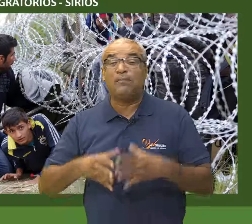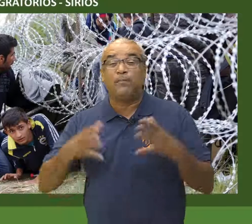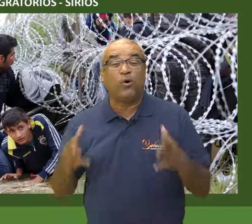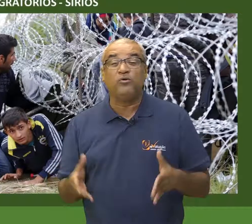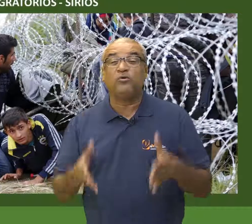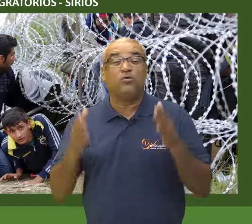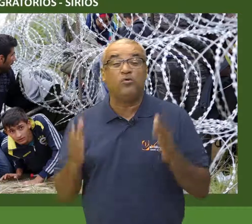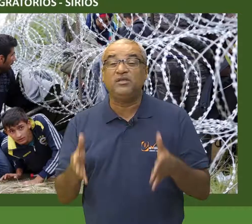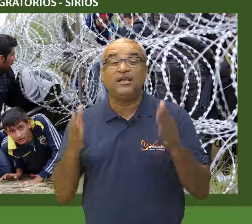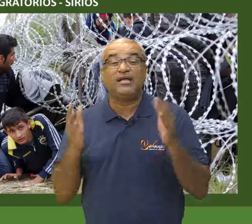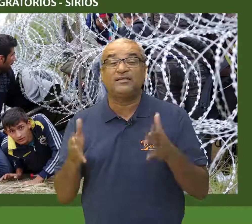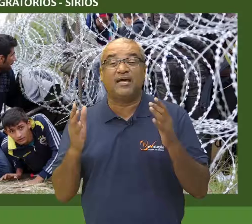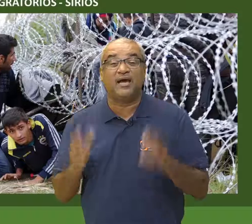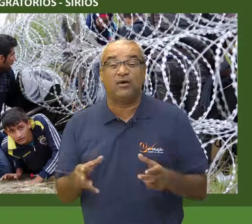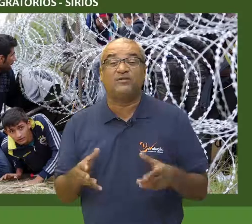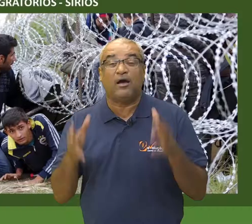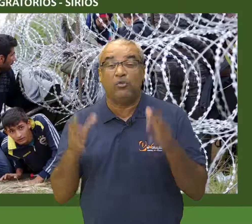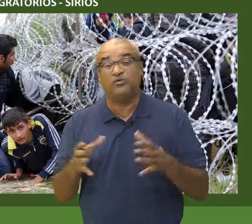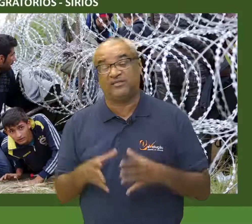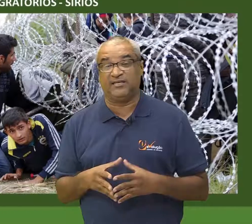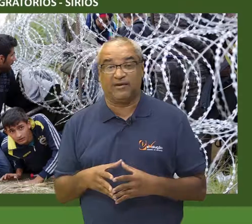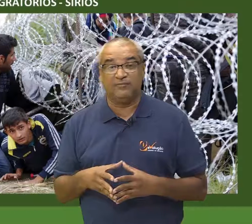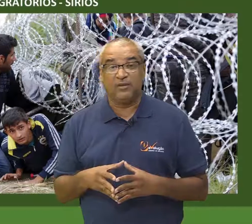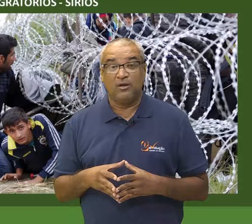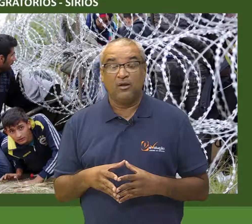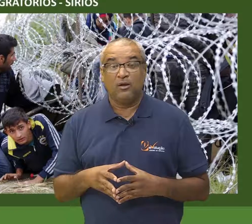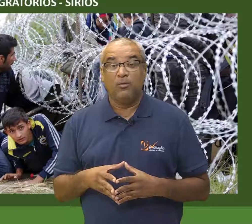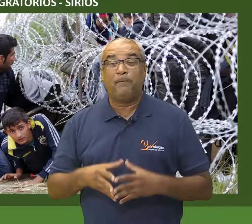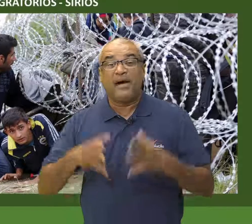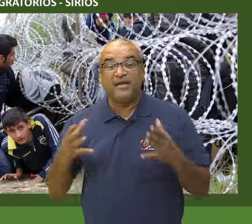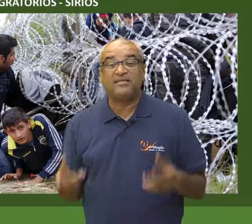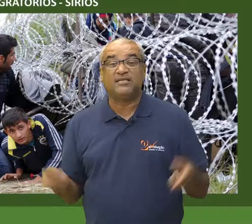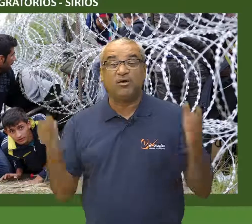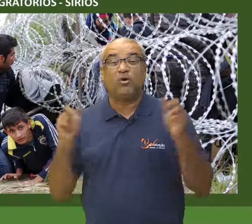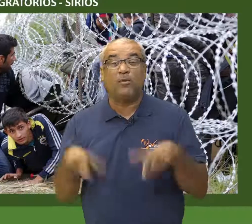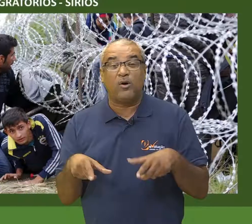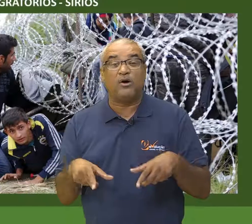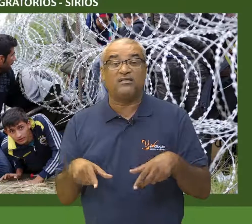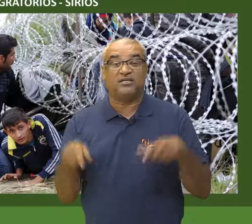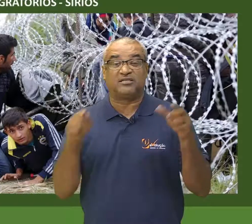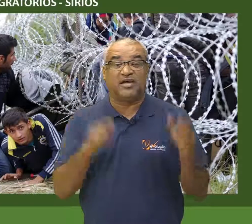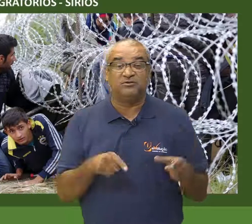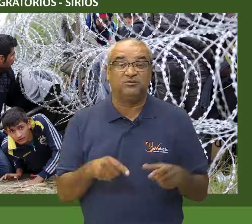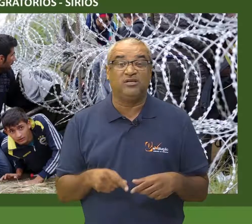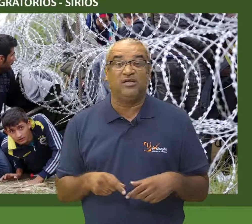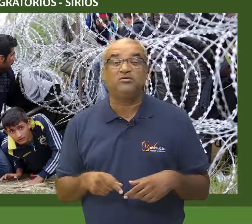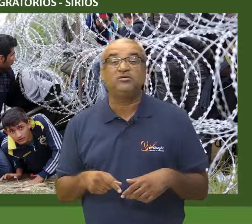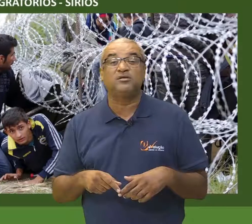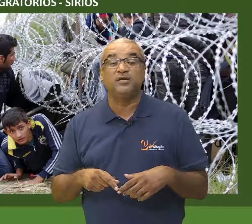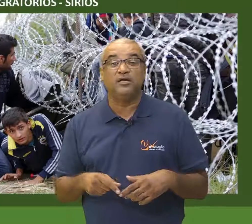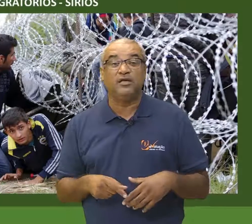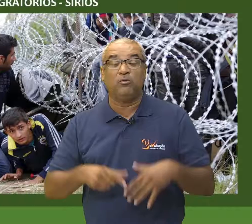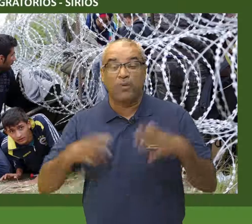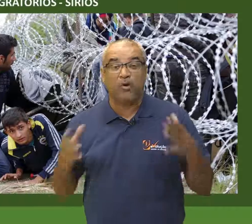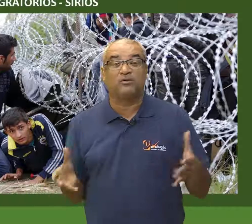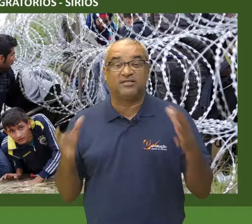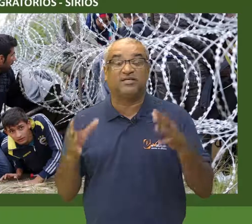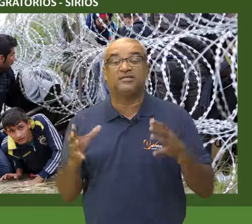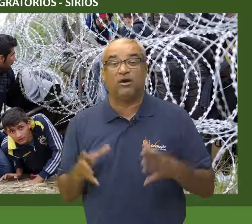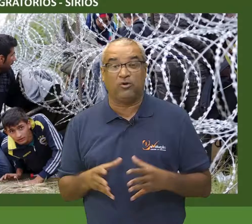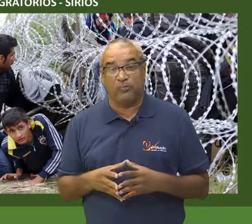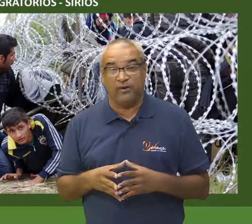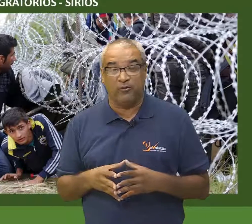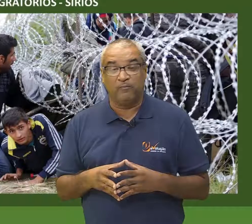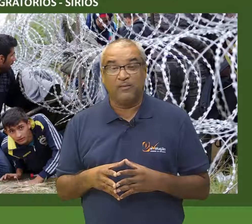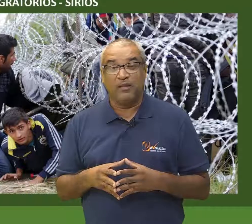tem um apoio unilateral da Rússia, um país que incomoda Estados Unidos e o bloco